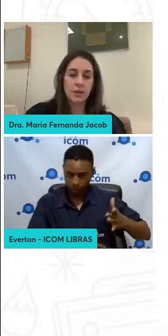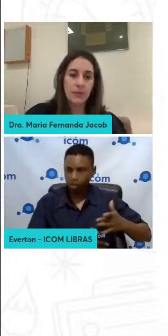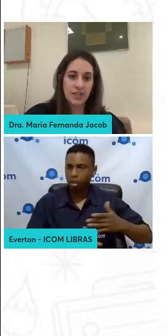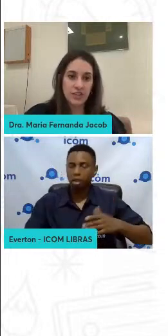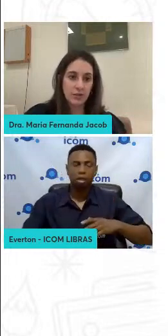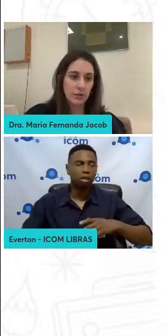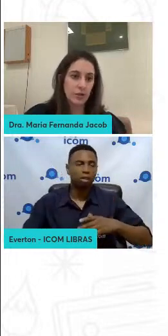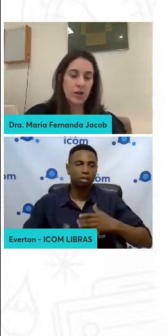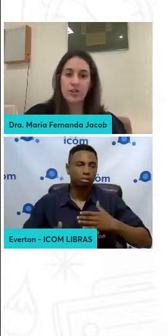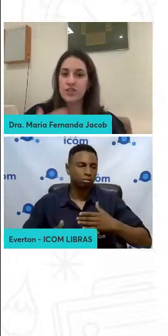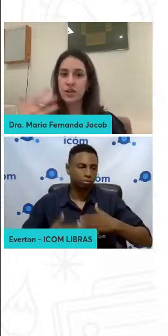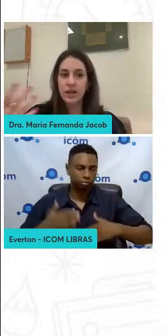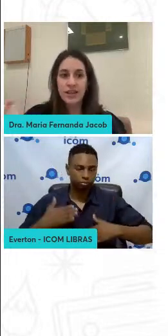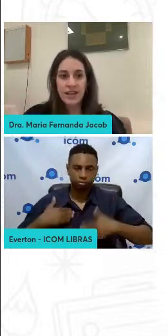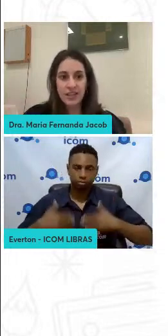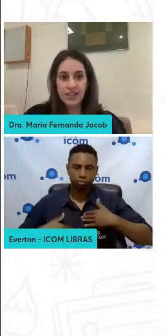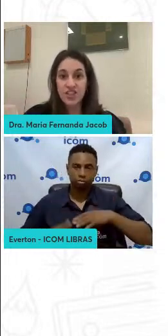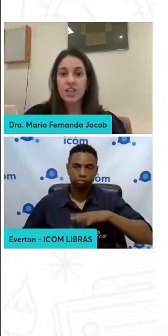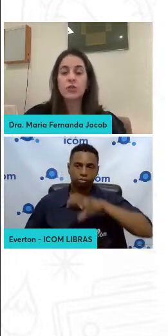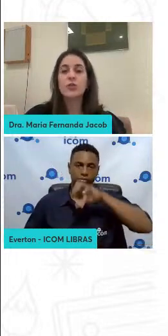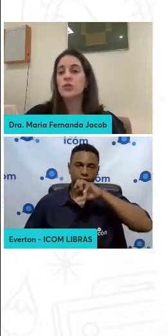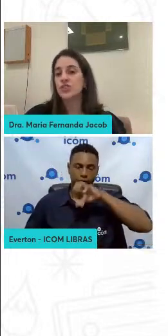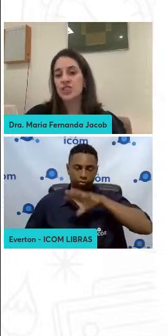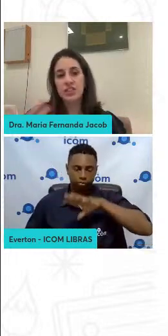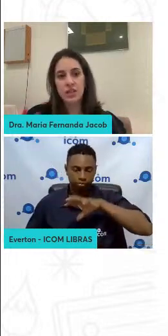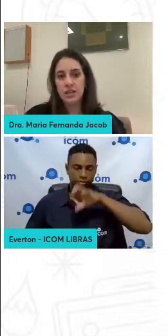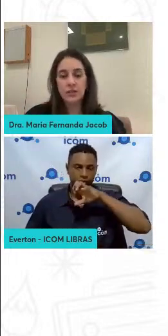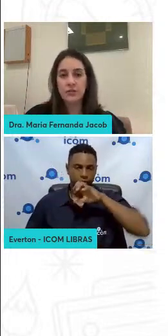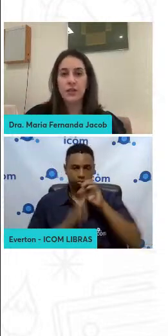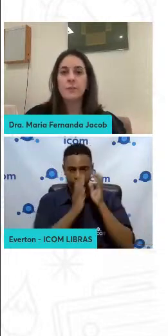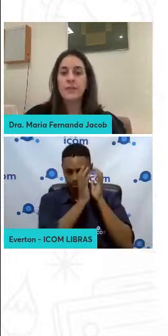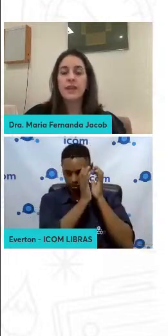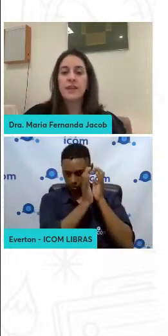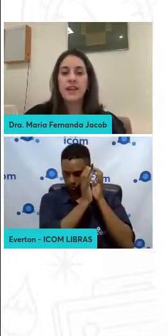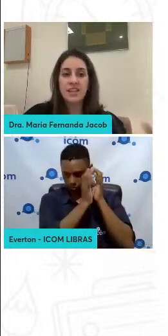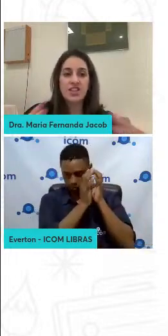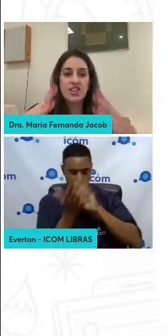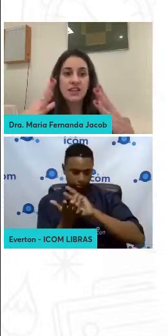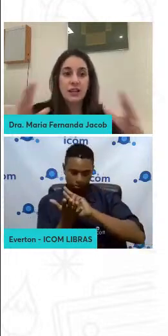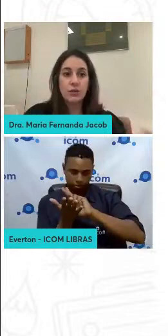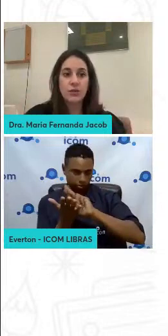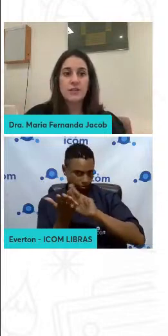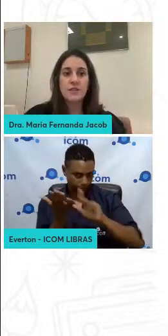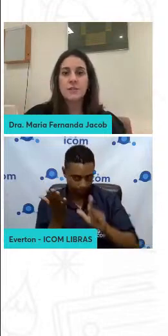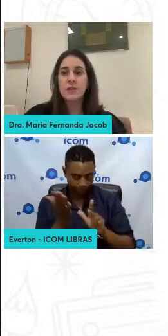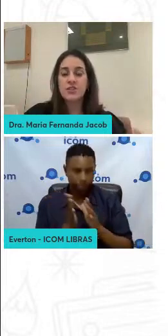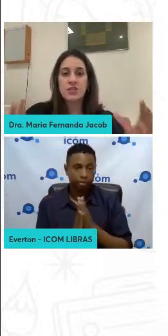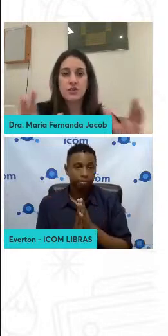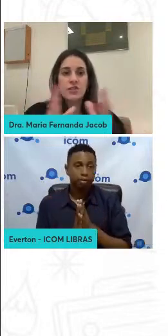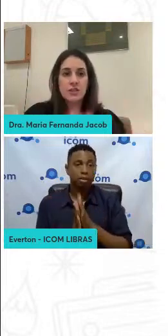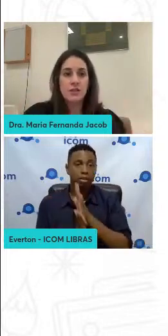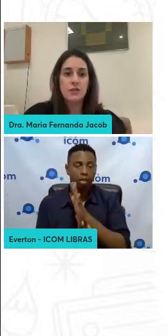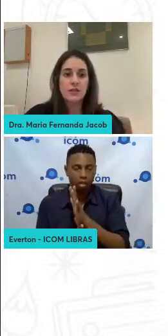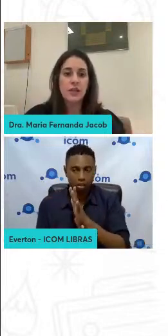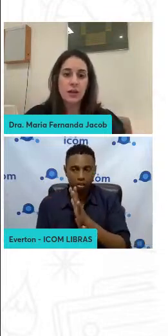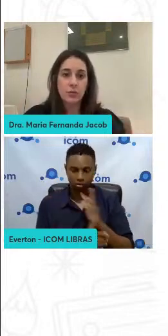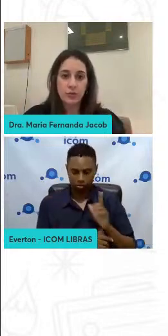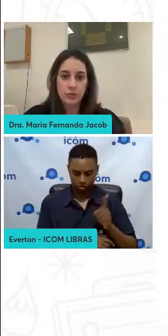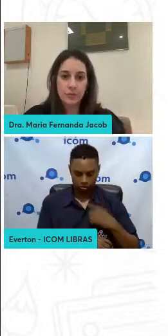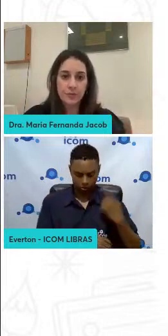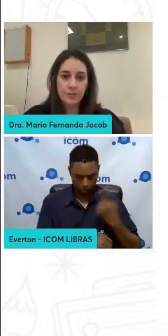seja ela na parte neurológica, gerontologia, enfim. E aí a gente entra com a nossa expertise utilizando